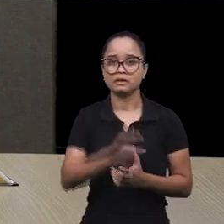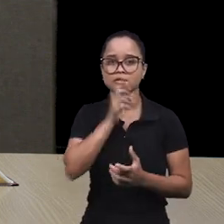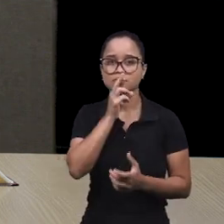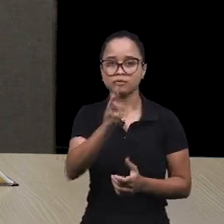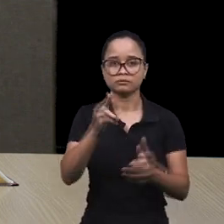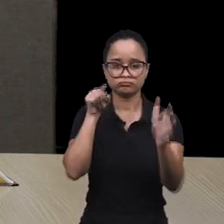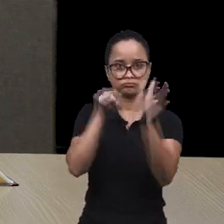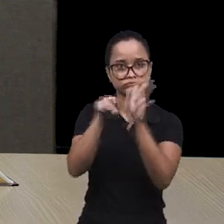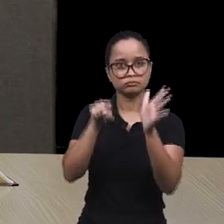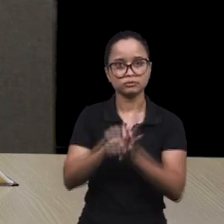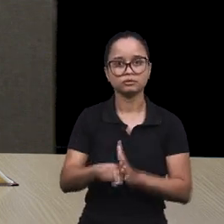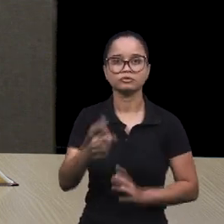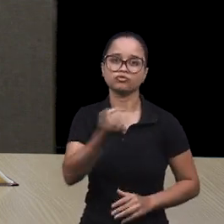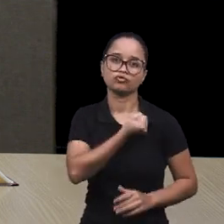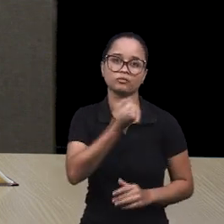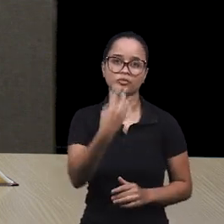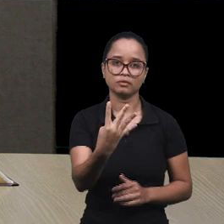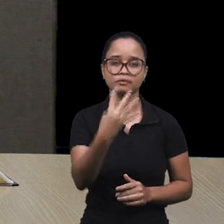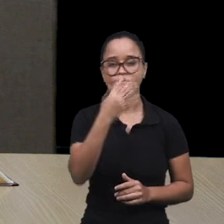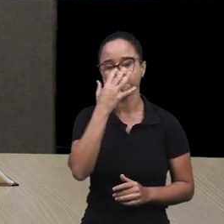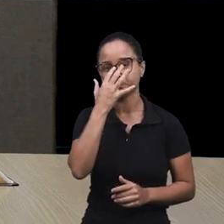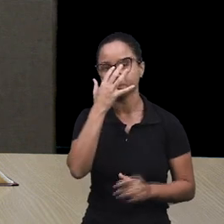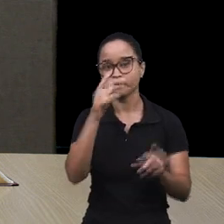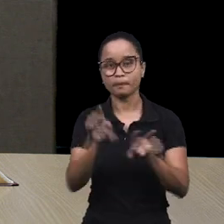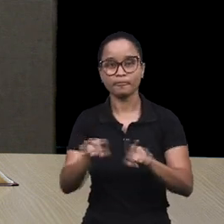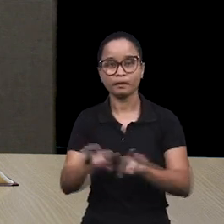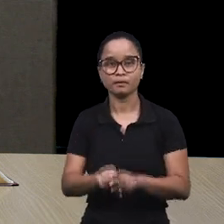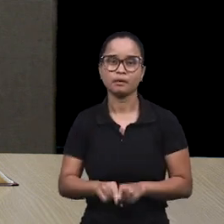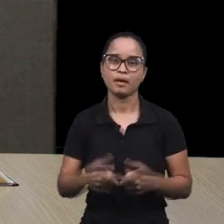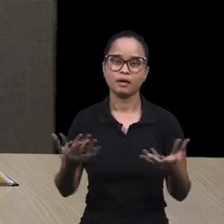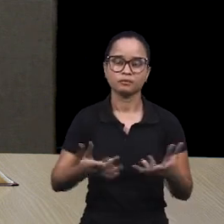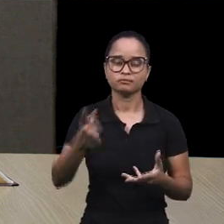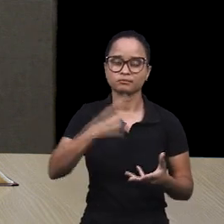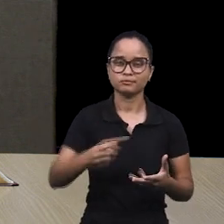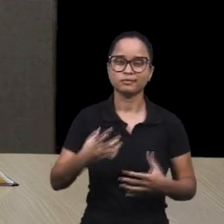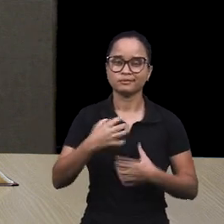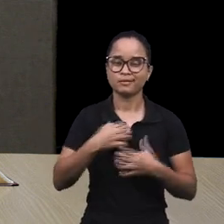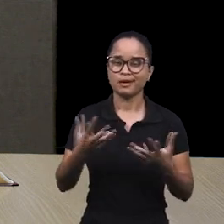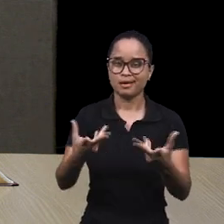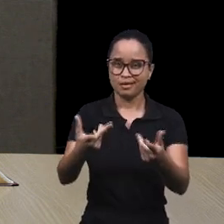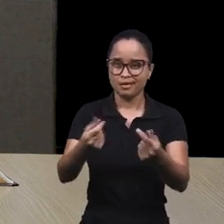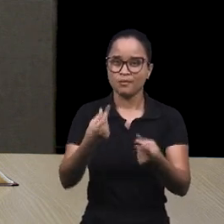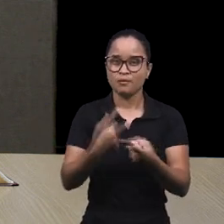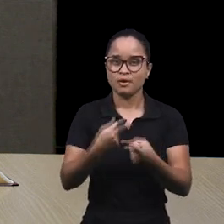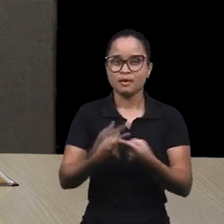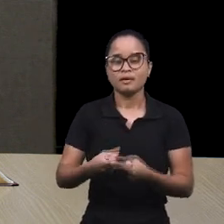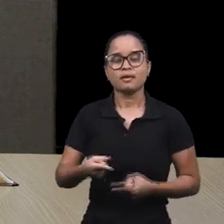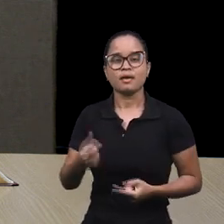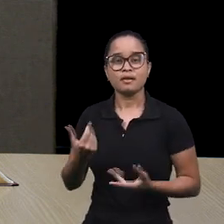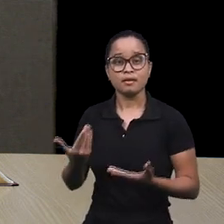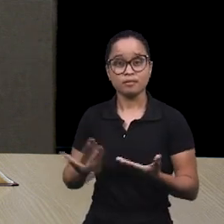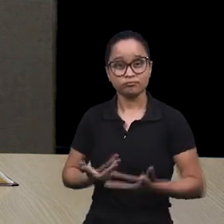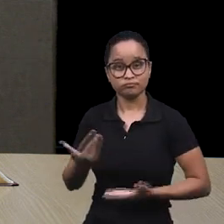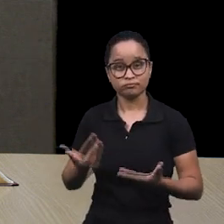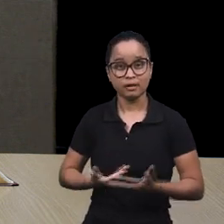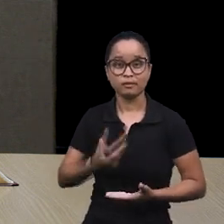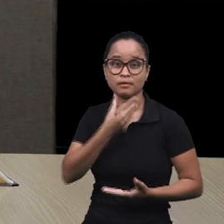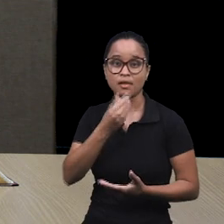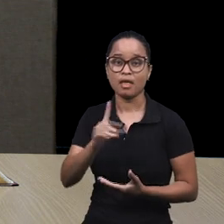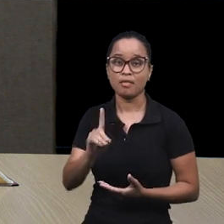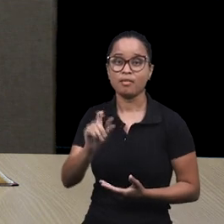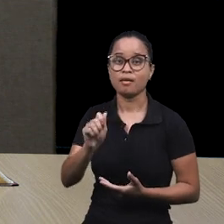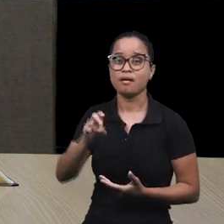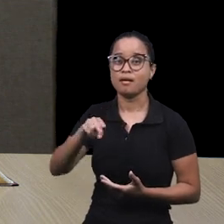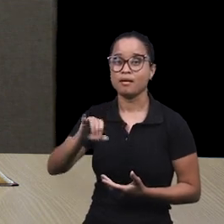sua resposta a essa pergunta número 4. E também ficamos muito maravilhados com o Daniel. O Daniel também pôde citar